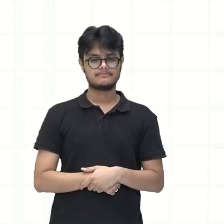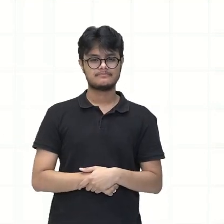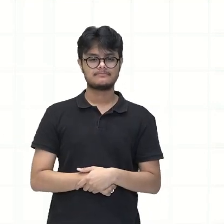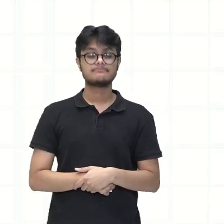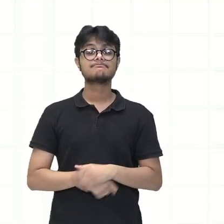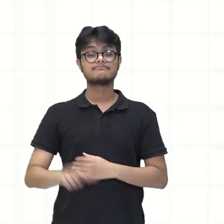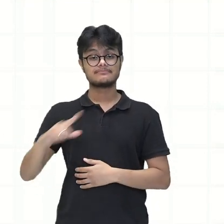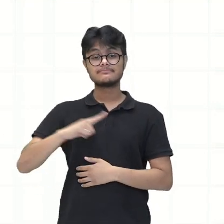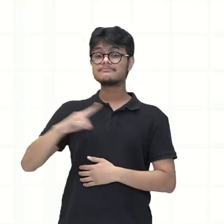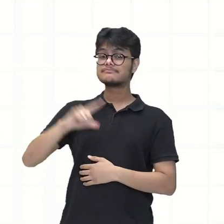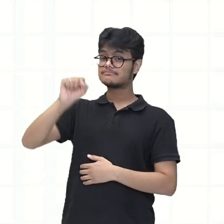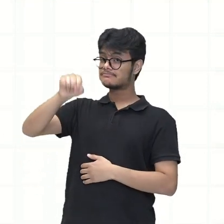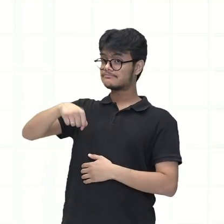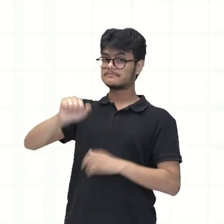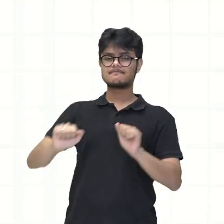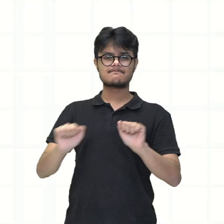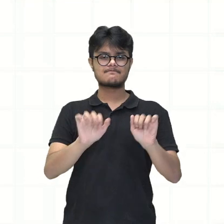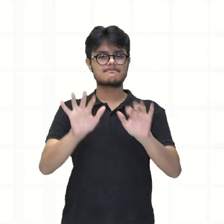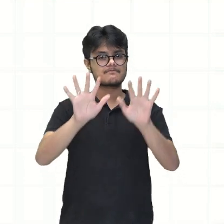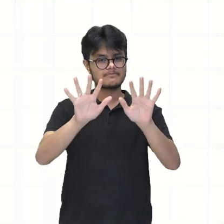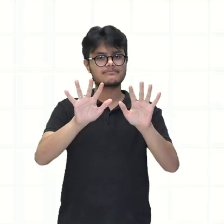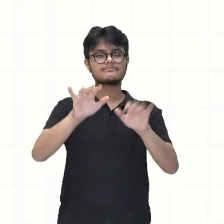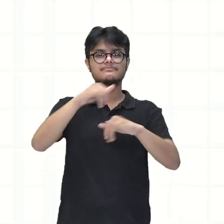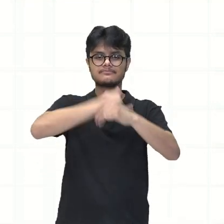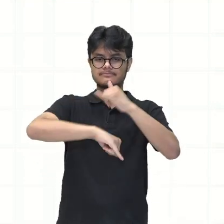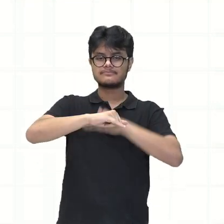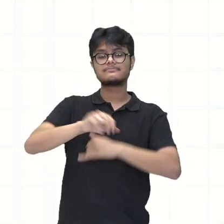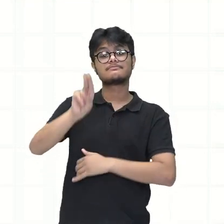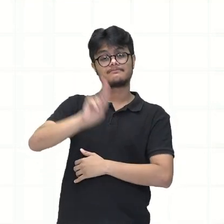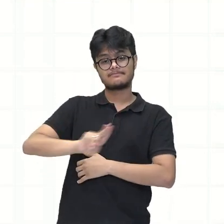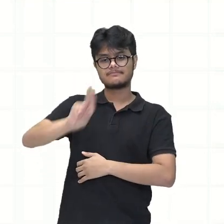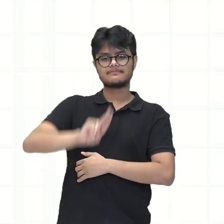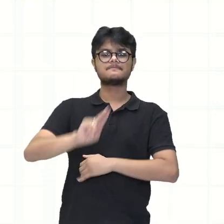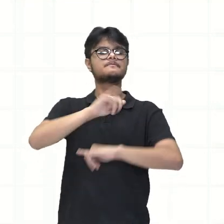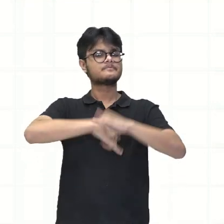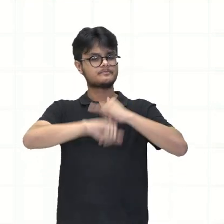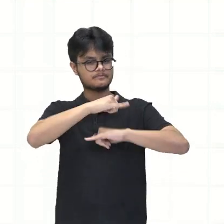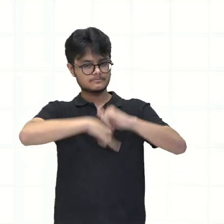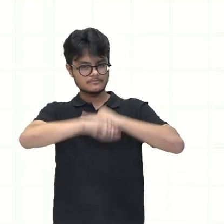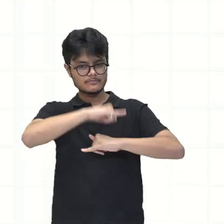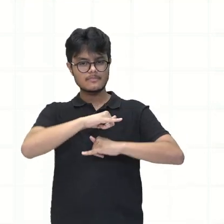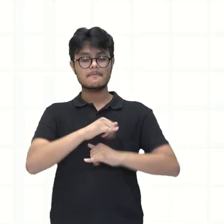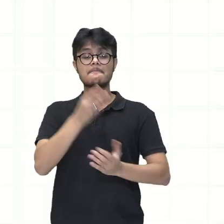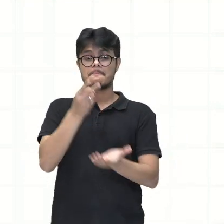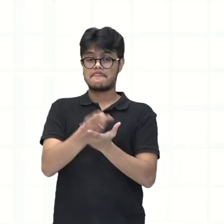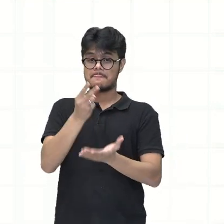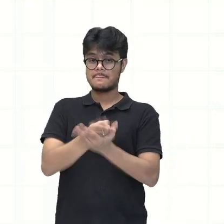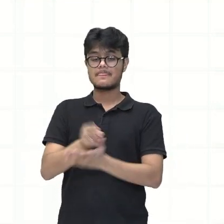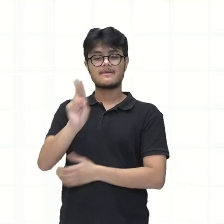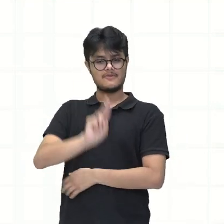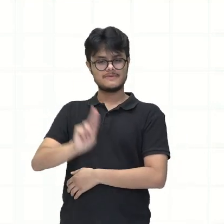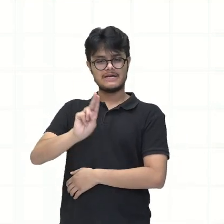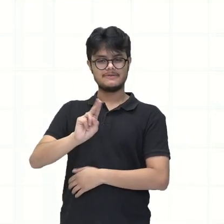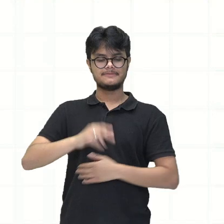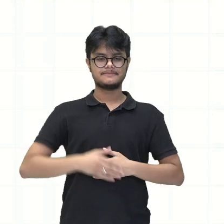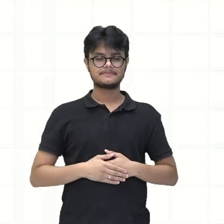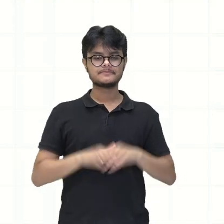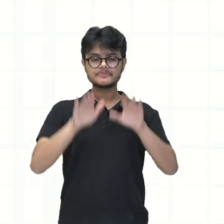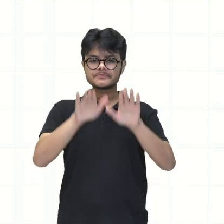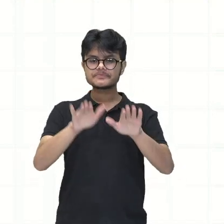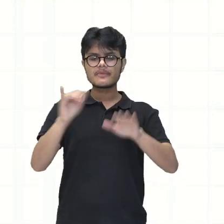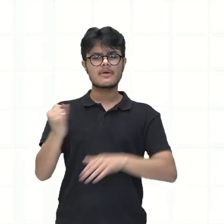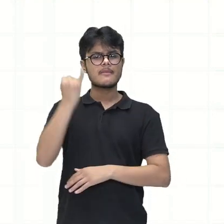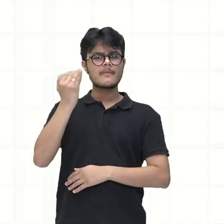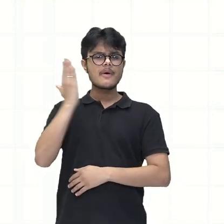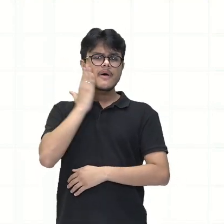aí o gás natural também sendo utilizado como fonte de energia. É importante a